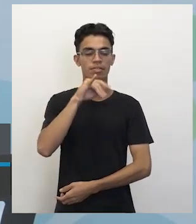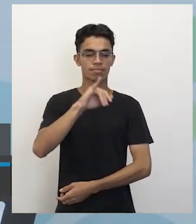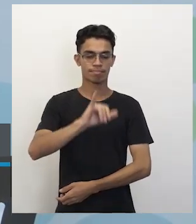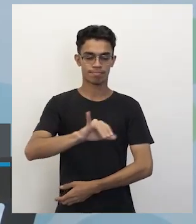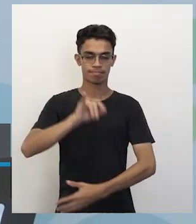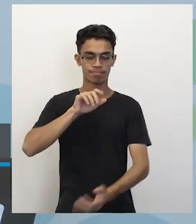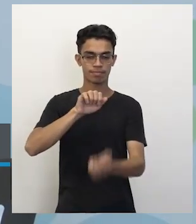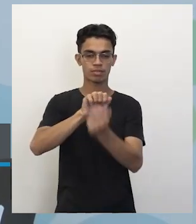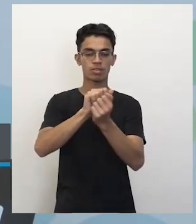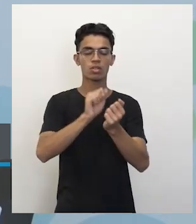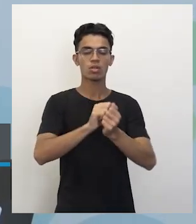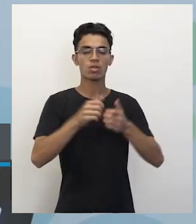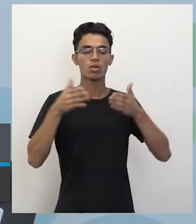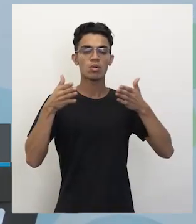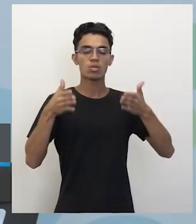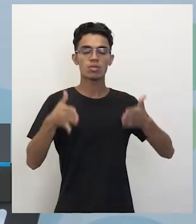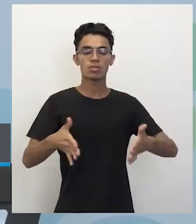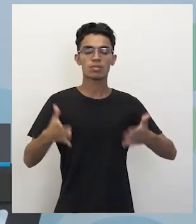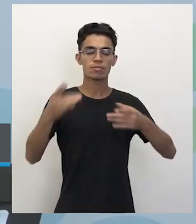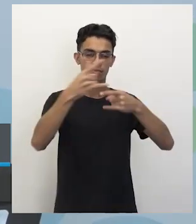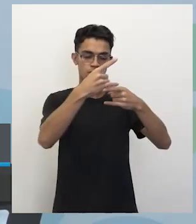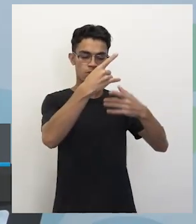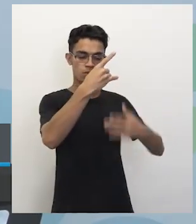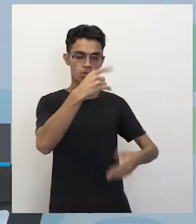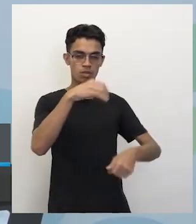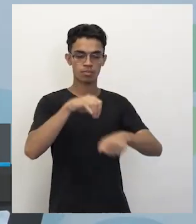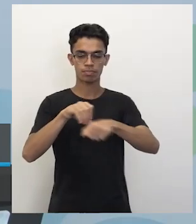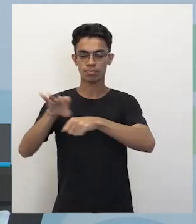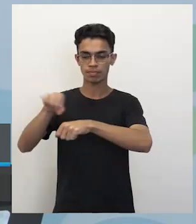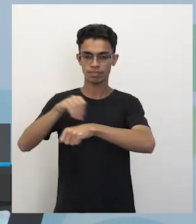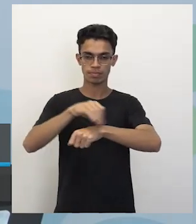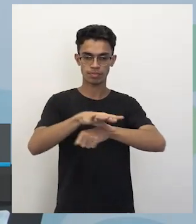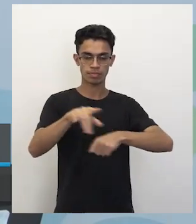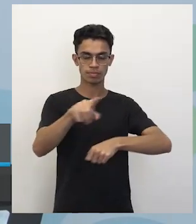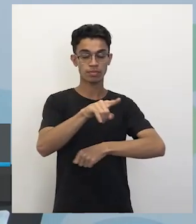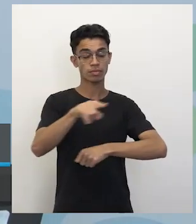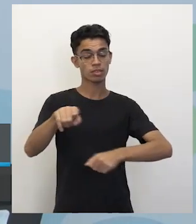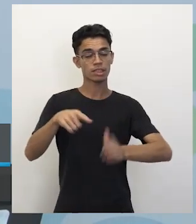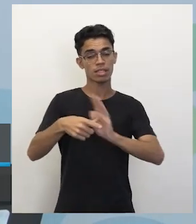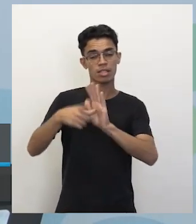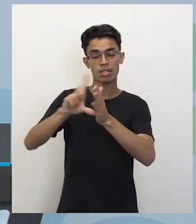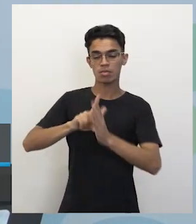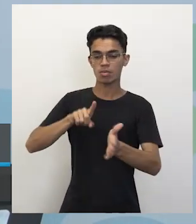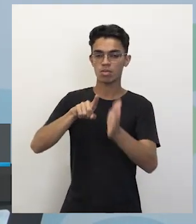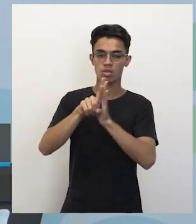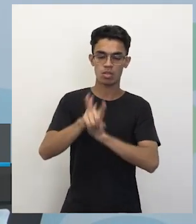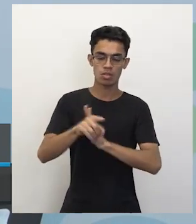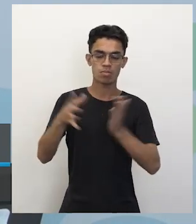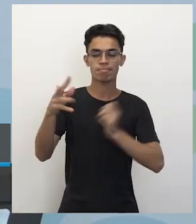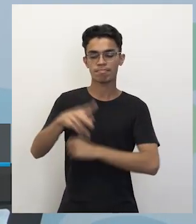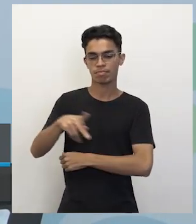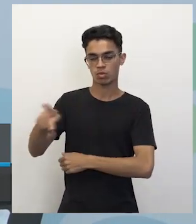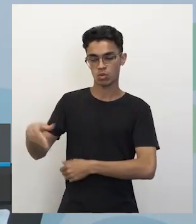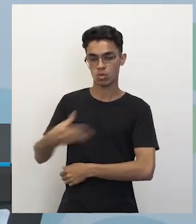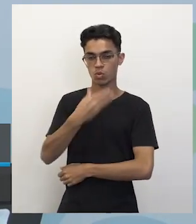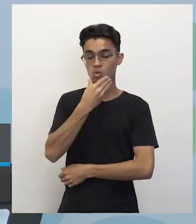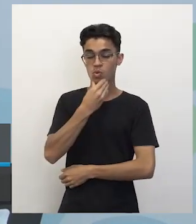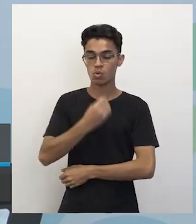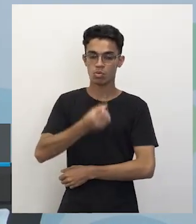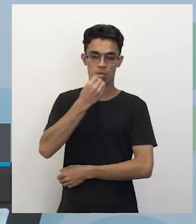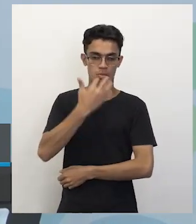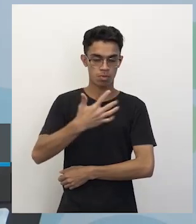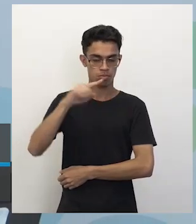Como o Joel disse, hoje estarei com vocês aqui no chat. E antes que vocês comecem a perguntar, o professor Magno está muito bem. Na próxima aula ele